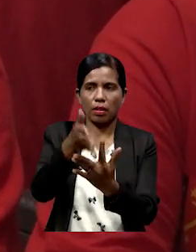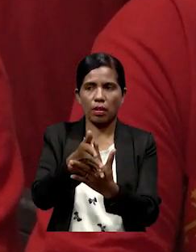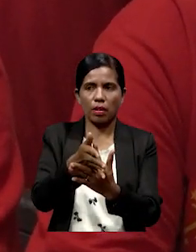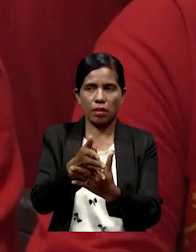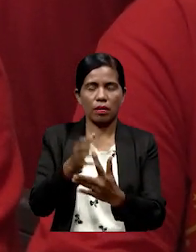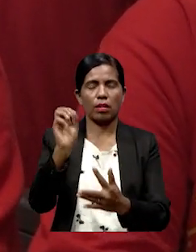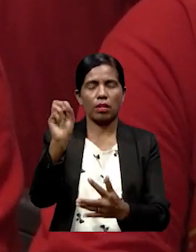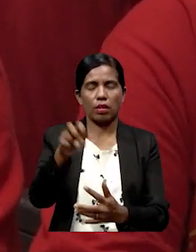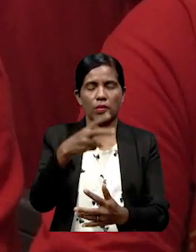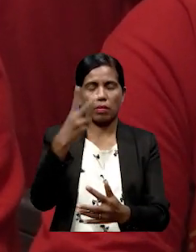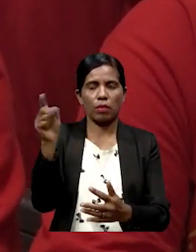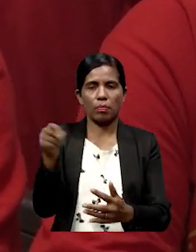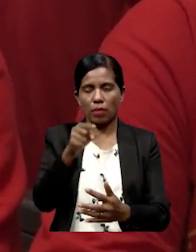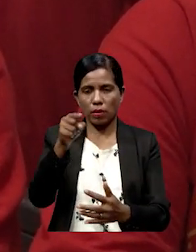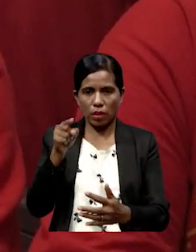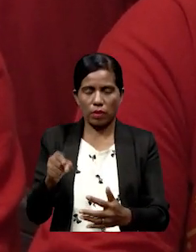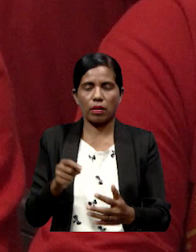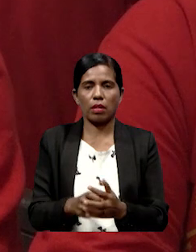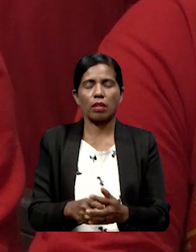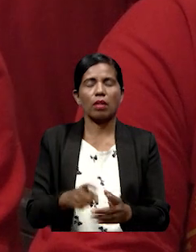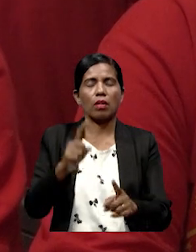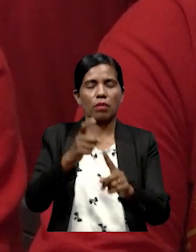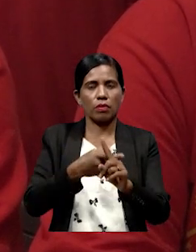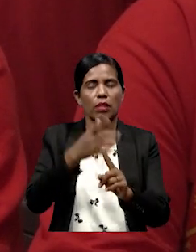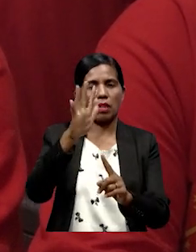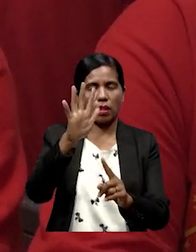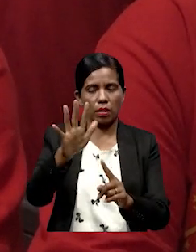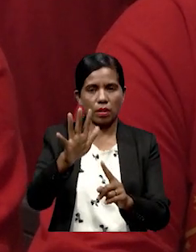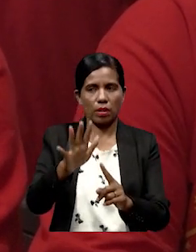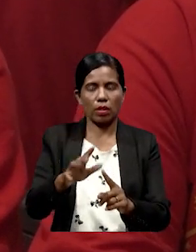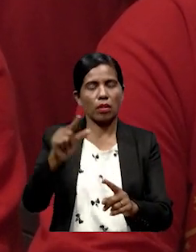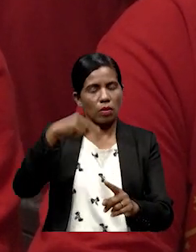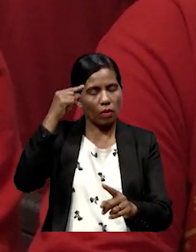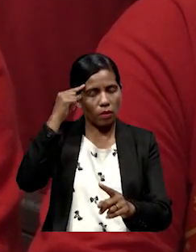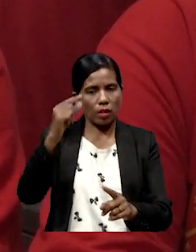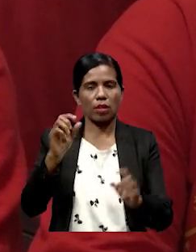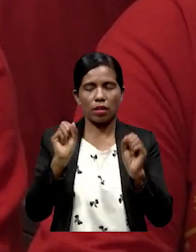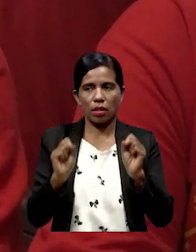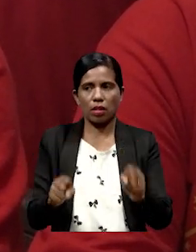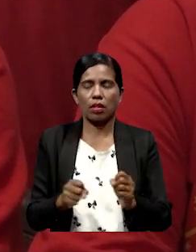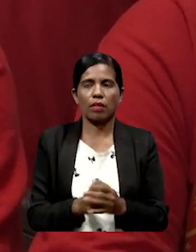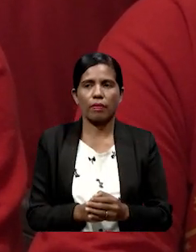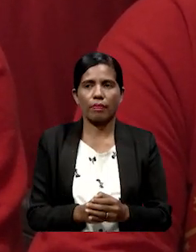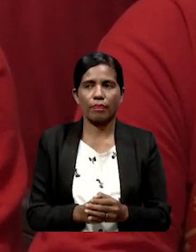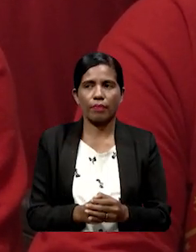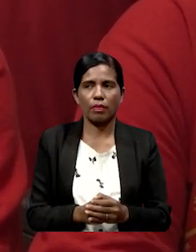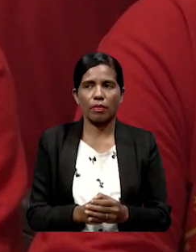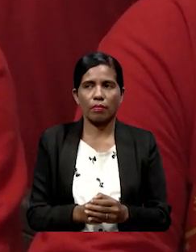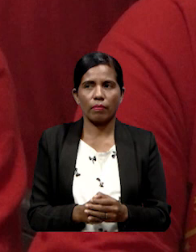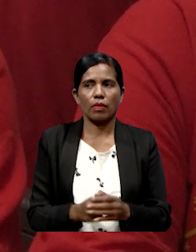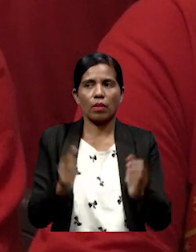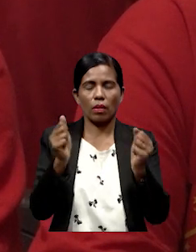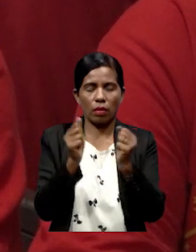nulo resin rua por cento de fulan lima ona. Será que o governo atual ne be